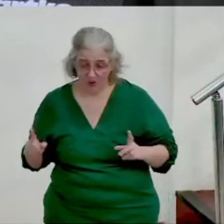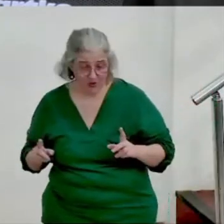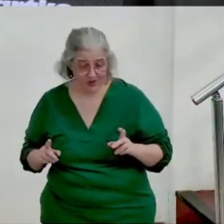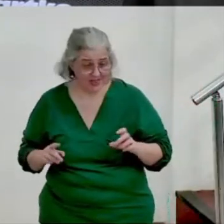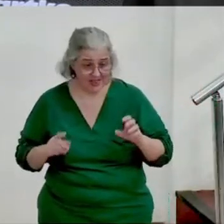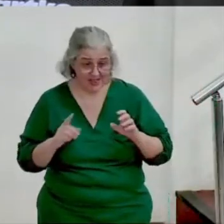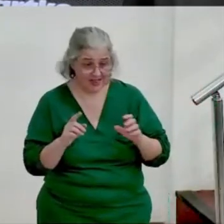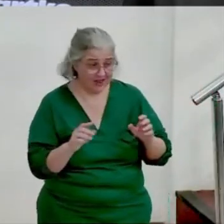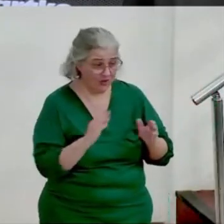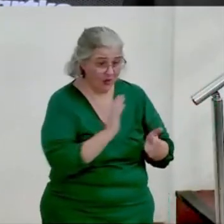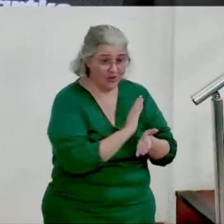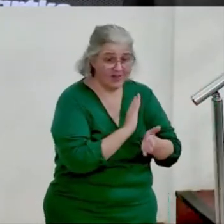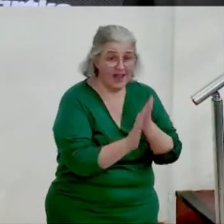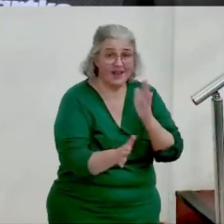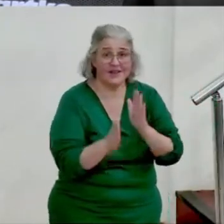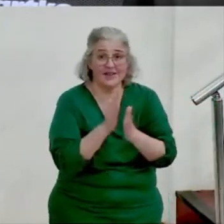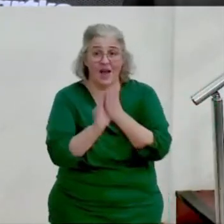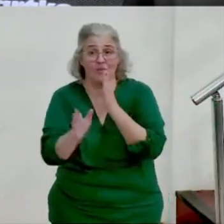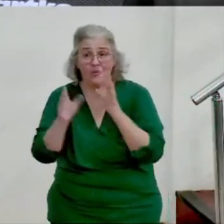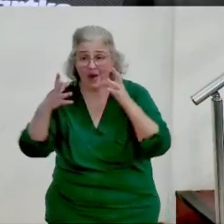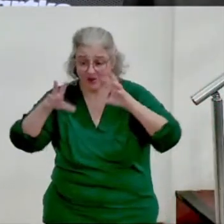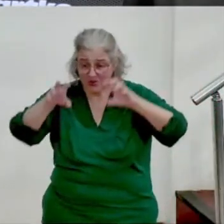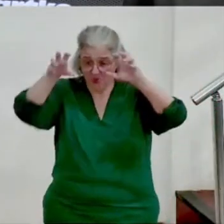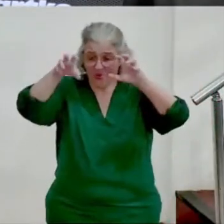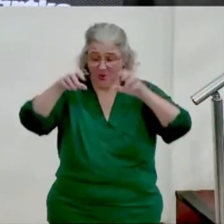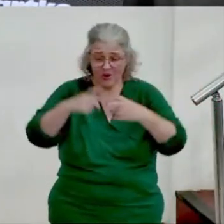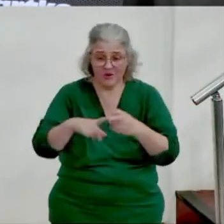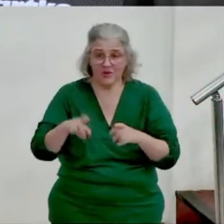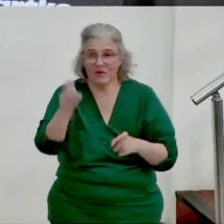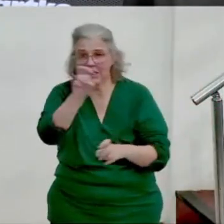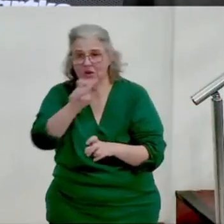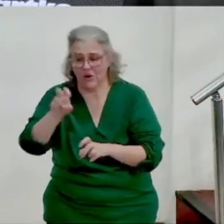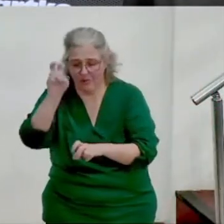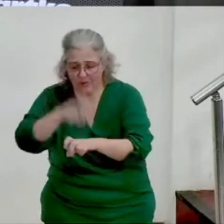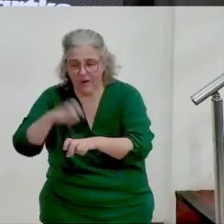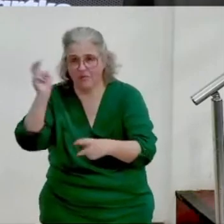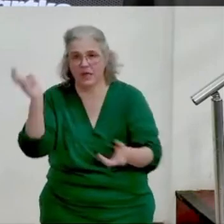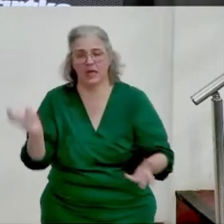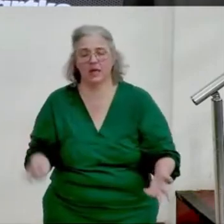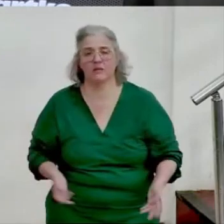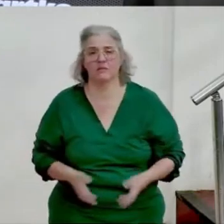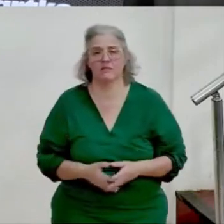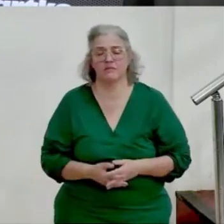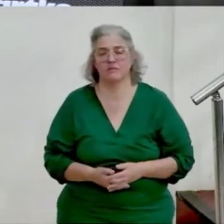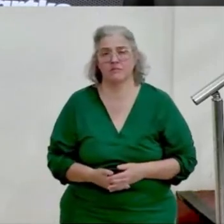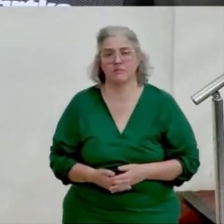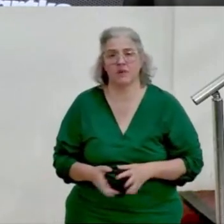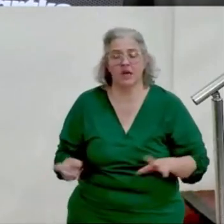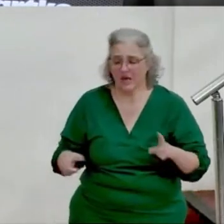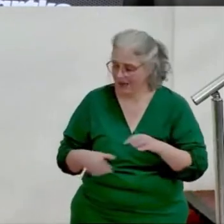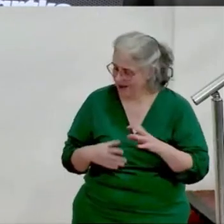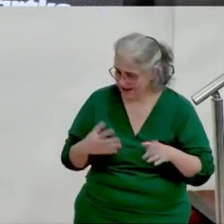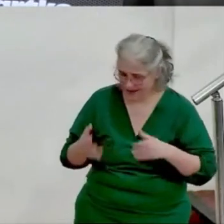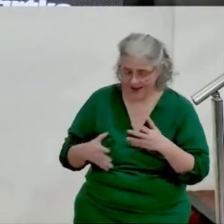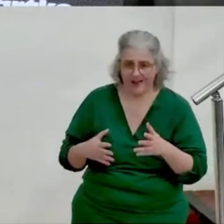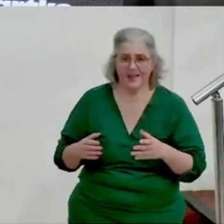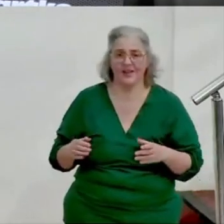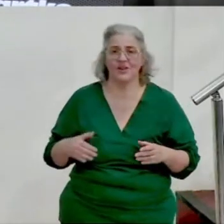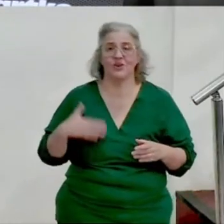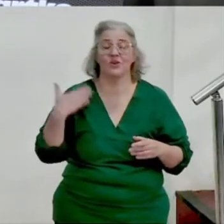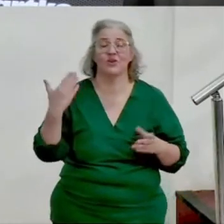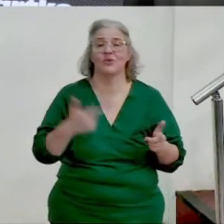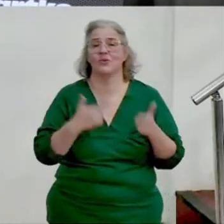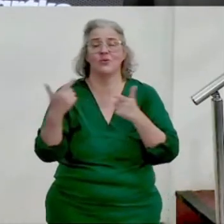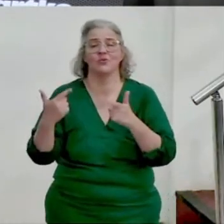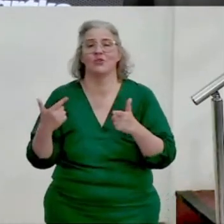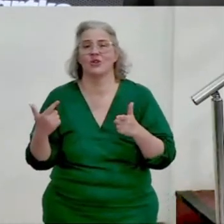Isaías escreveu que o dia do Senhor dos Exércitos será contra todos os orgulhosos e arrogantes e contra todos os que se exaltam para que